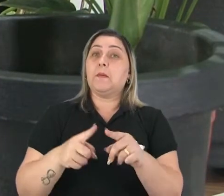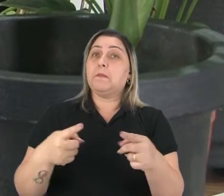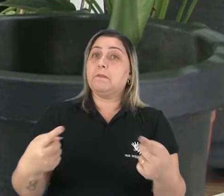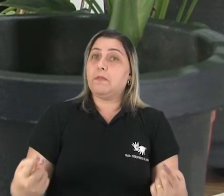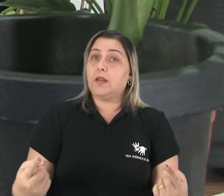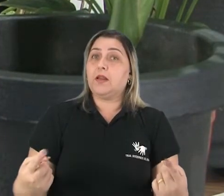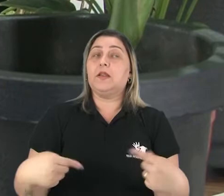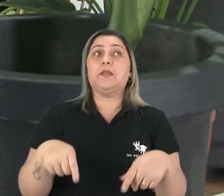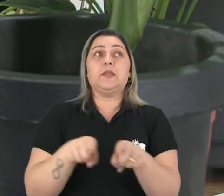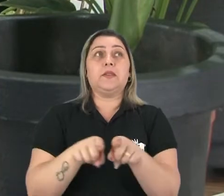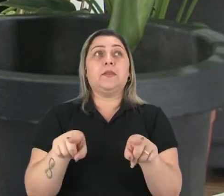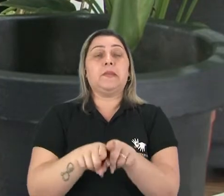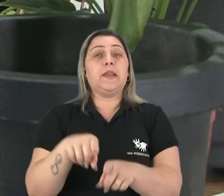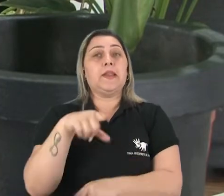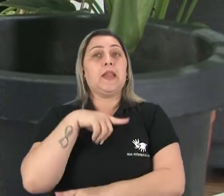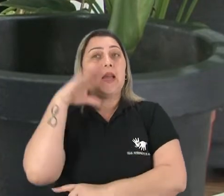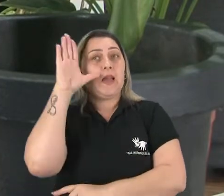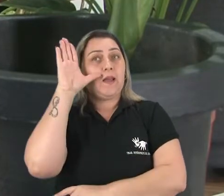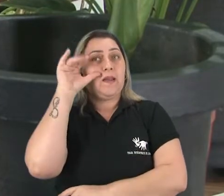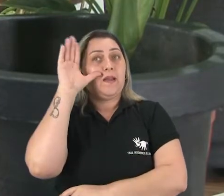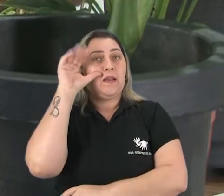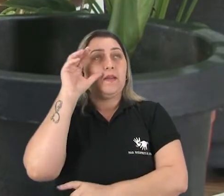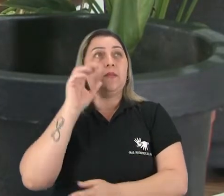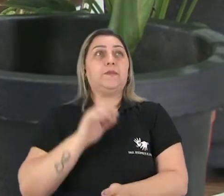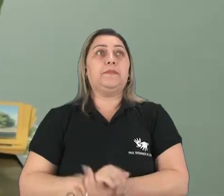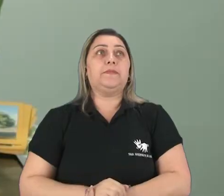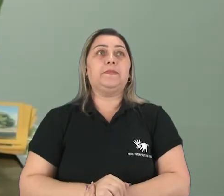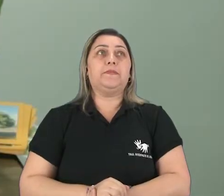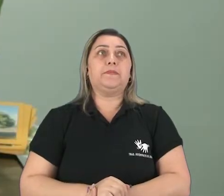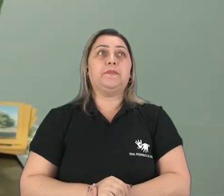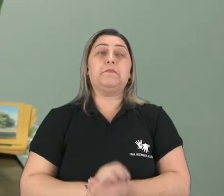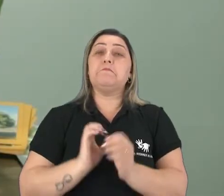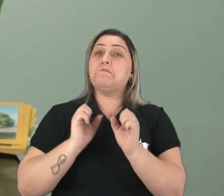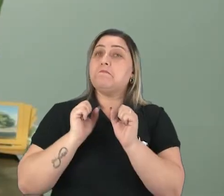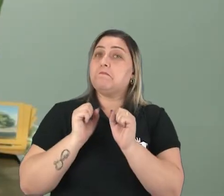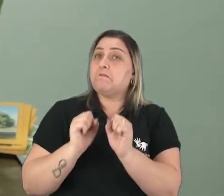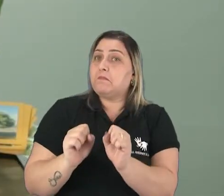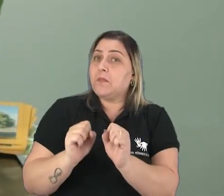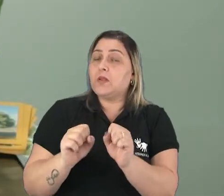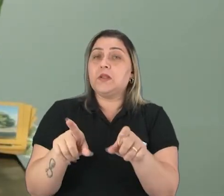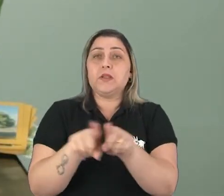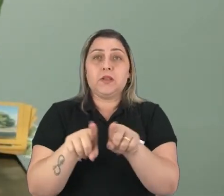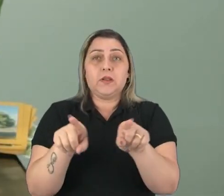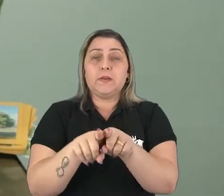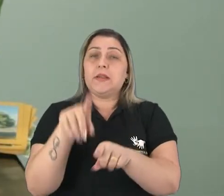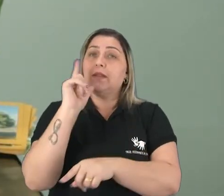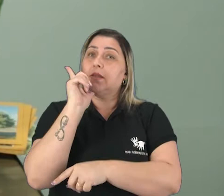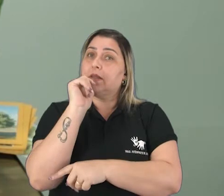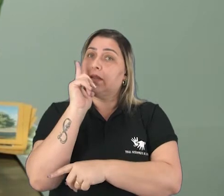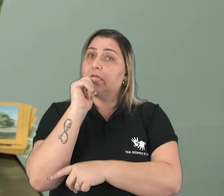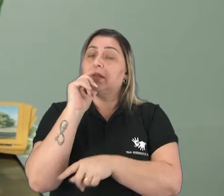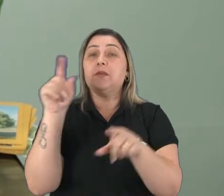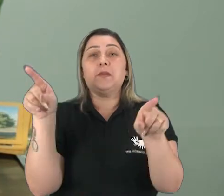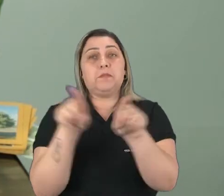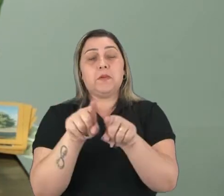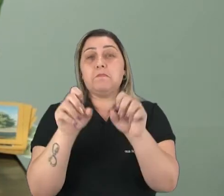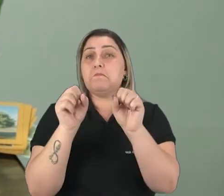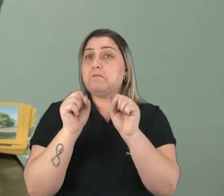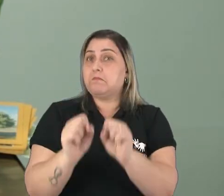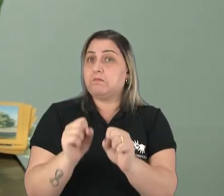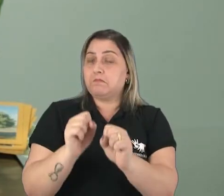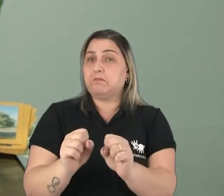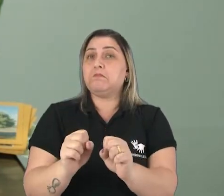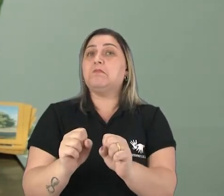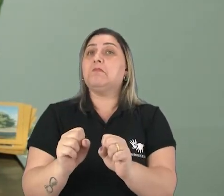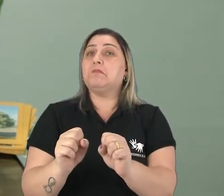Mas aqui também tem uma curiosidade nesta planta. Assim como ela pode se desenvolver também na água, ela também pode se